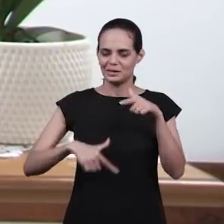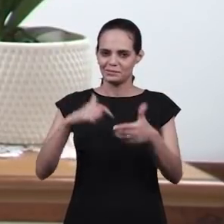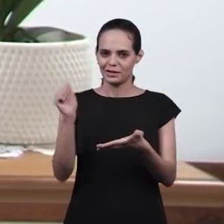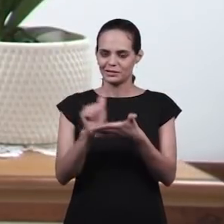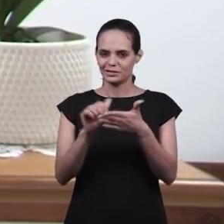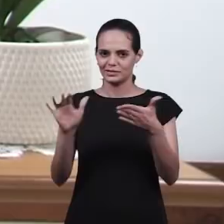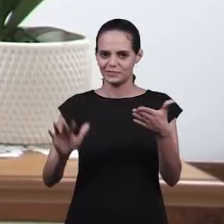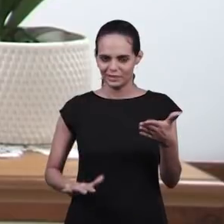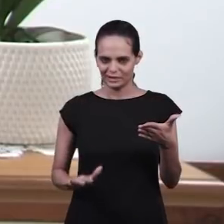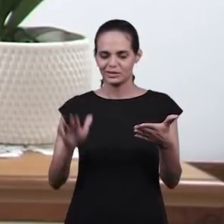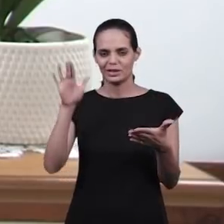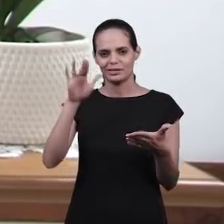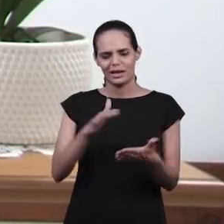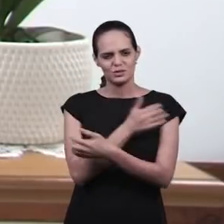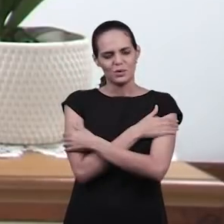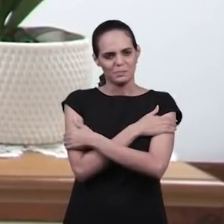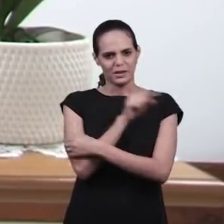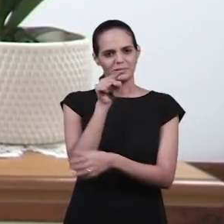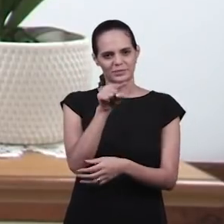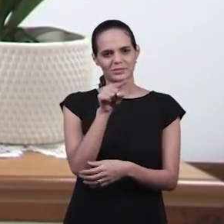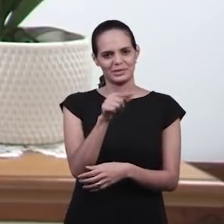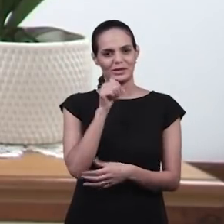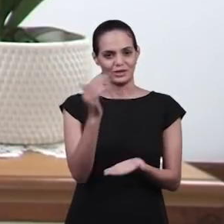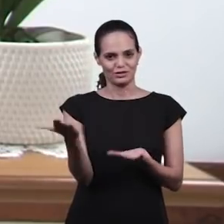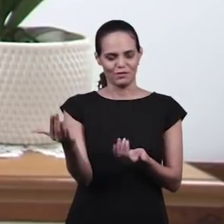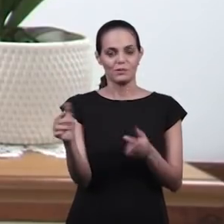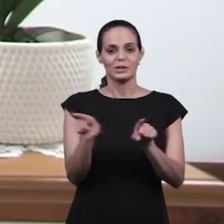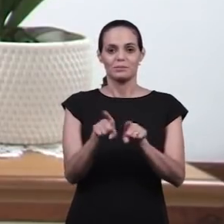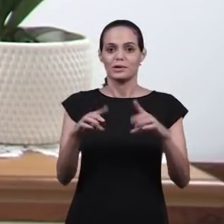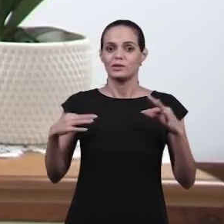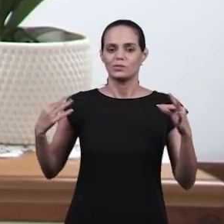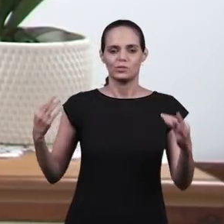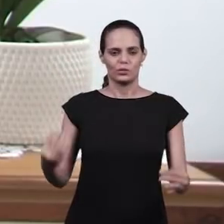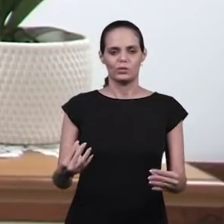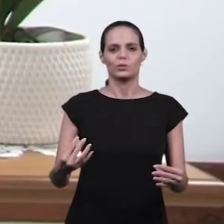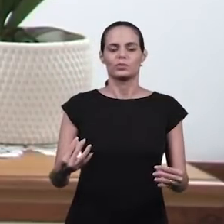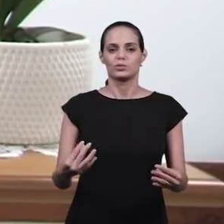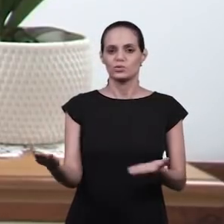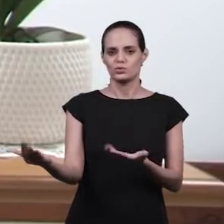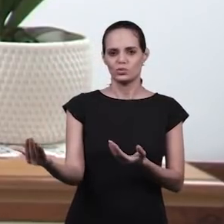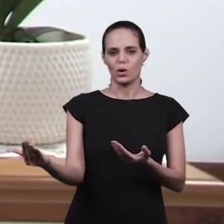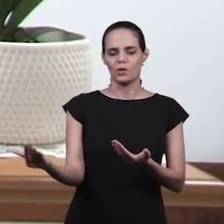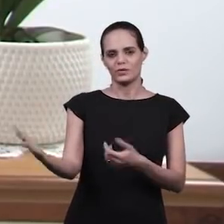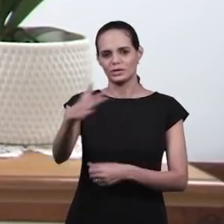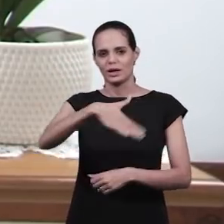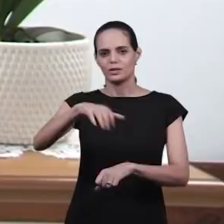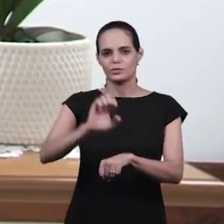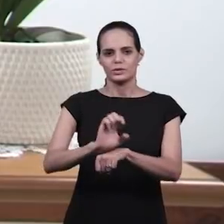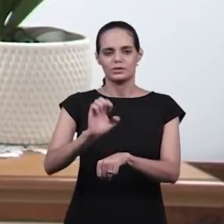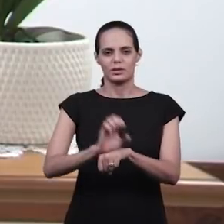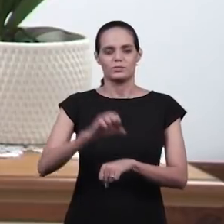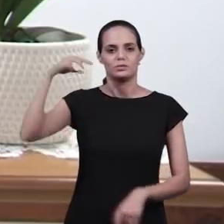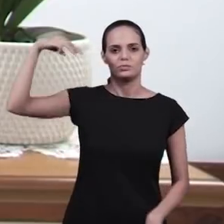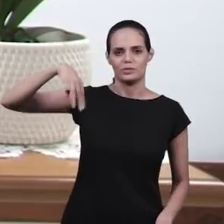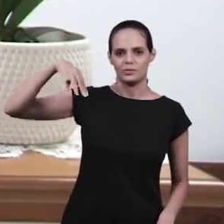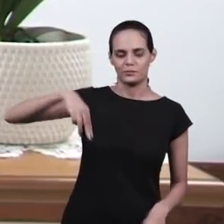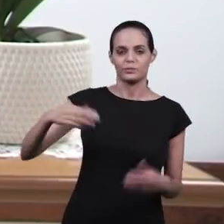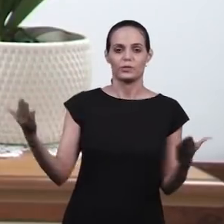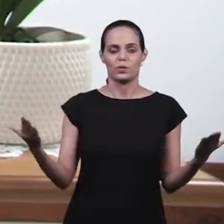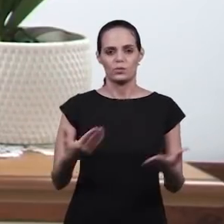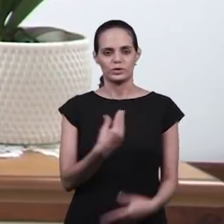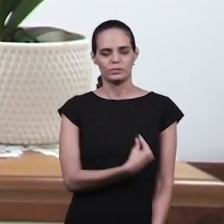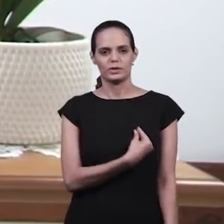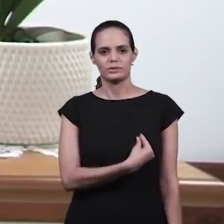trabalho desta tarde. Maria Luísa, um abraço para você e a todos os jovens de São Luís do Maranhão. Nós tivemos